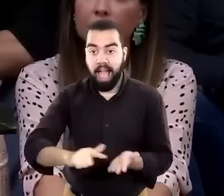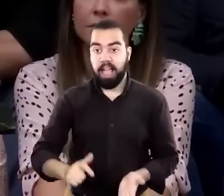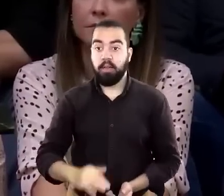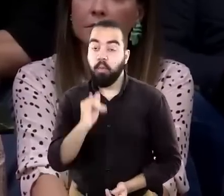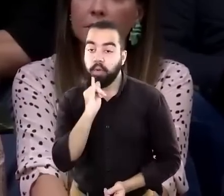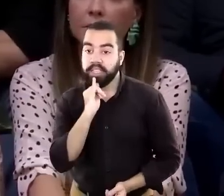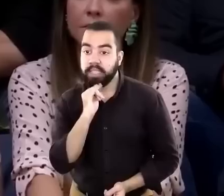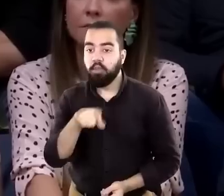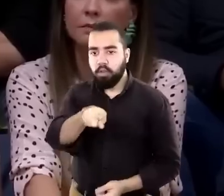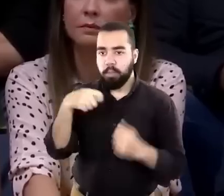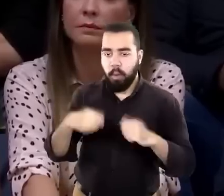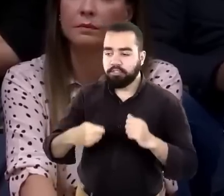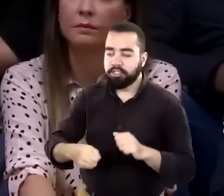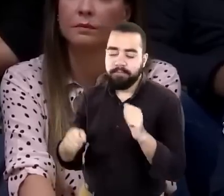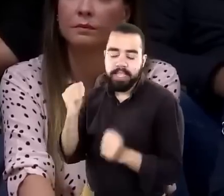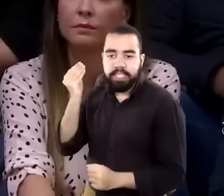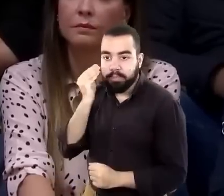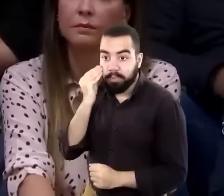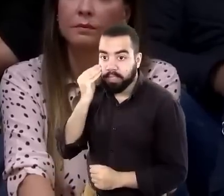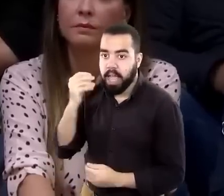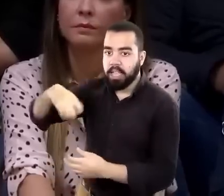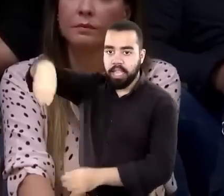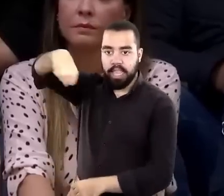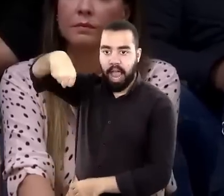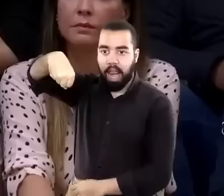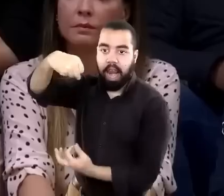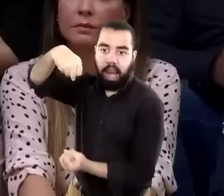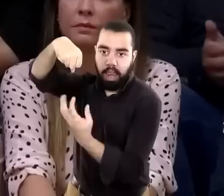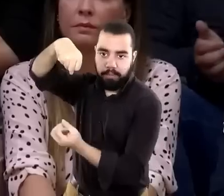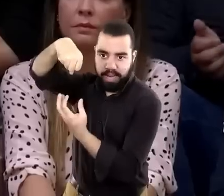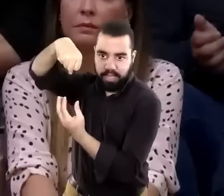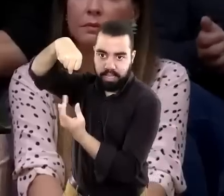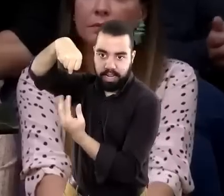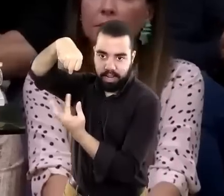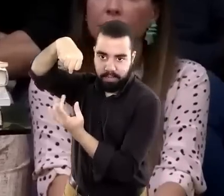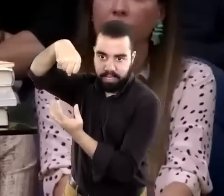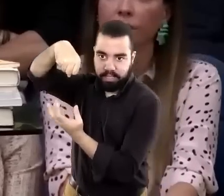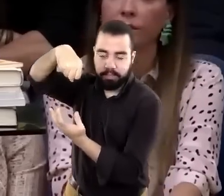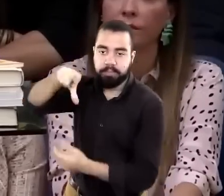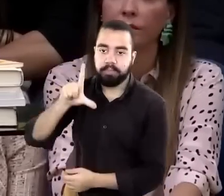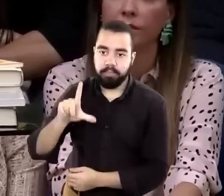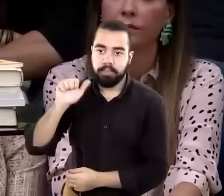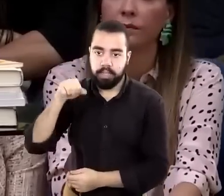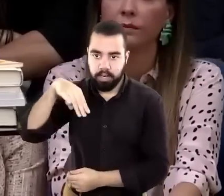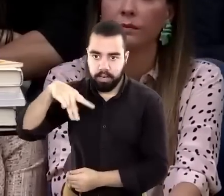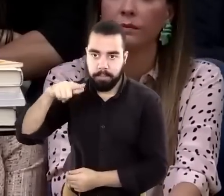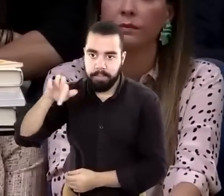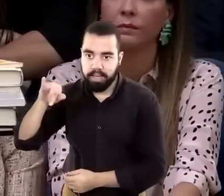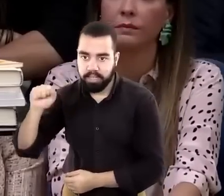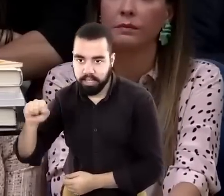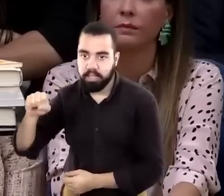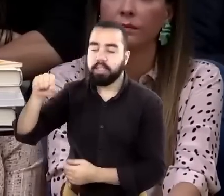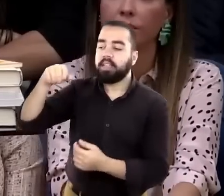lamparina, bote fogo no fio de estopa, e você vai ver que vai dar luz, vai dar luz. Mas de repente você tem que ir lá tirar o